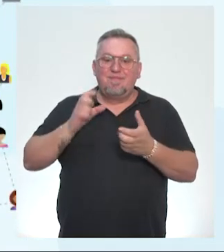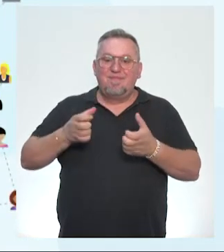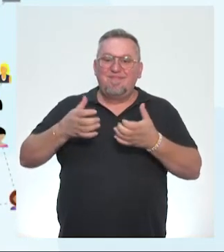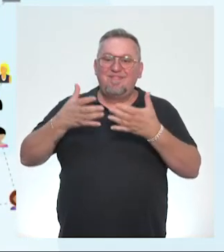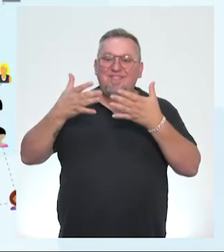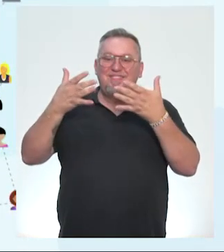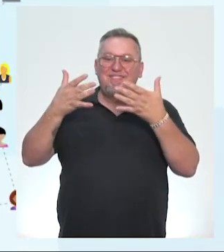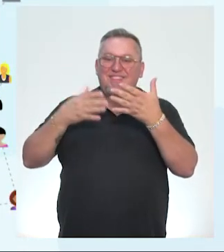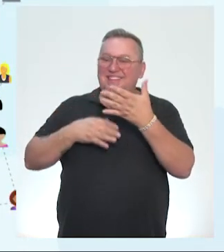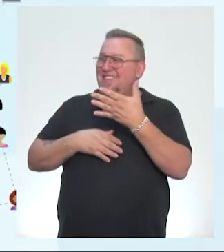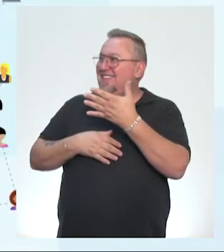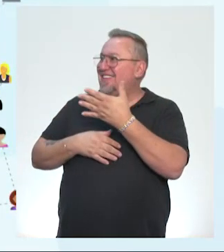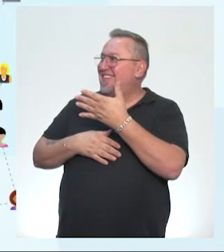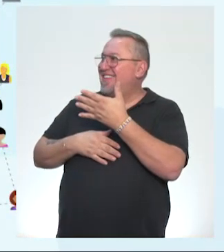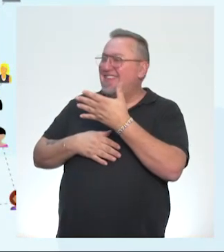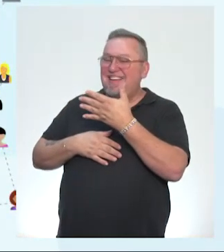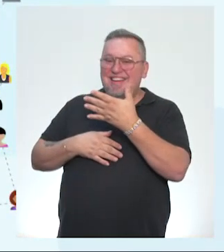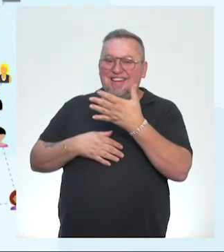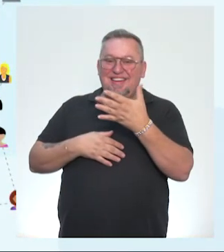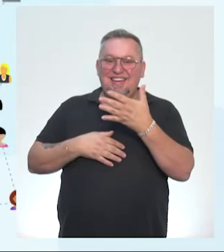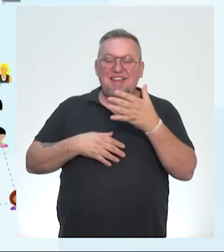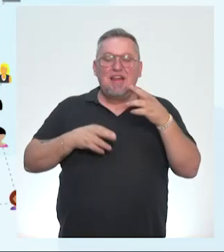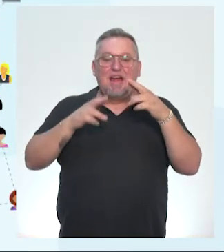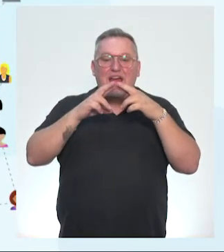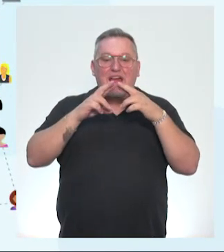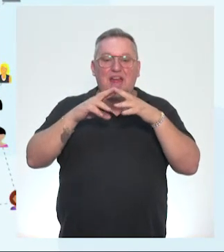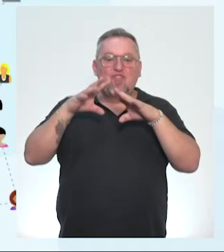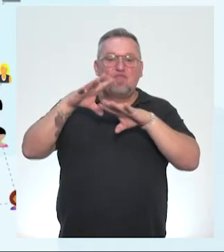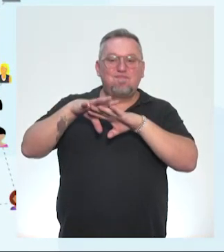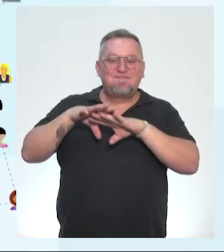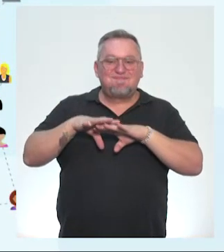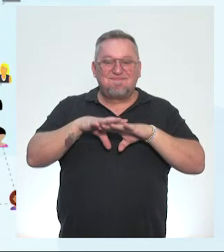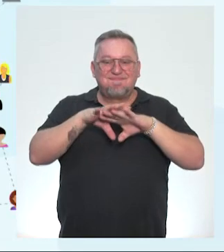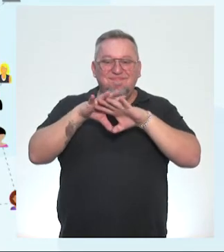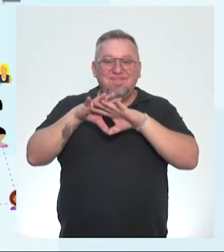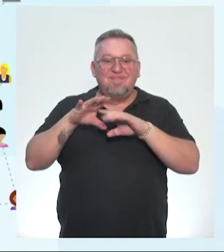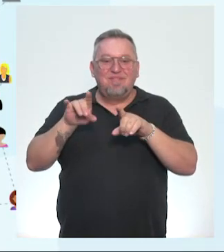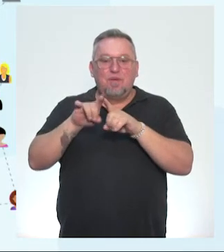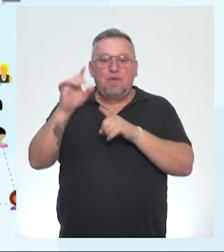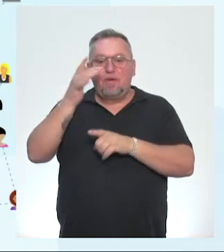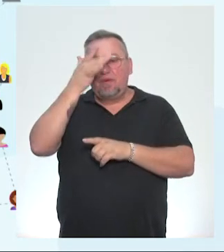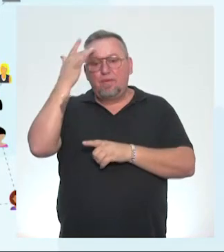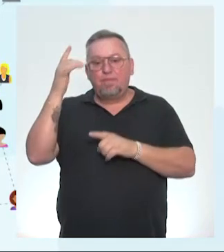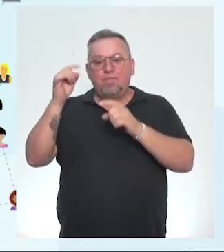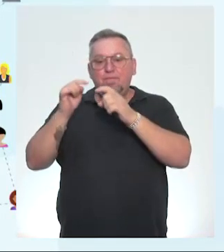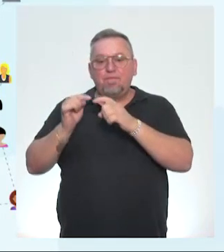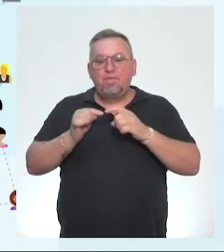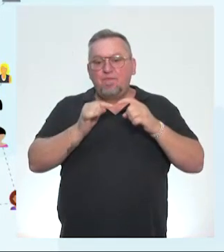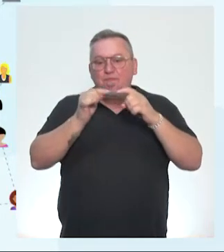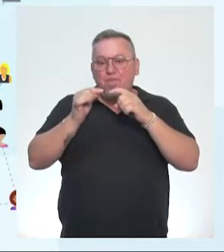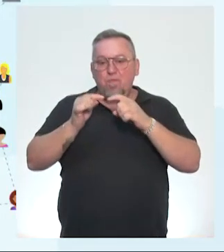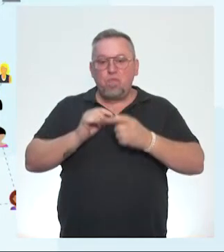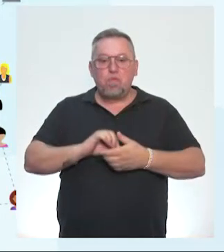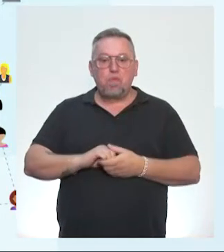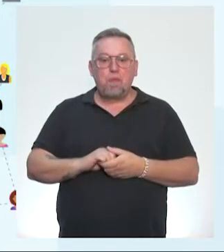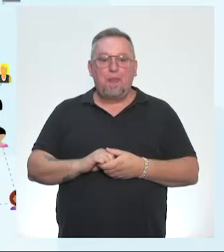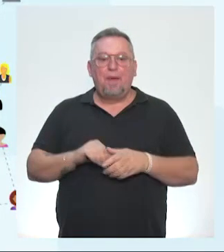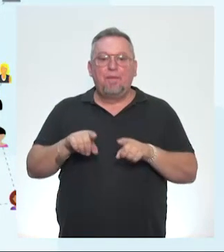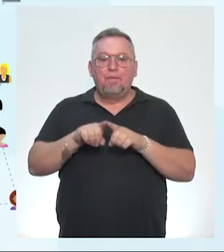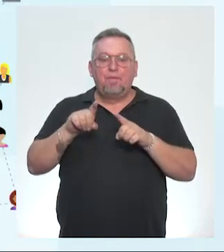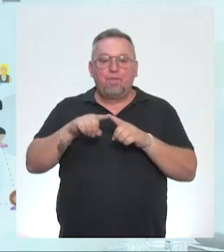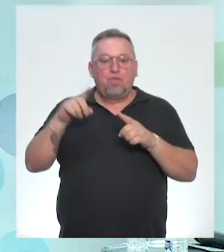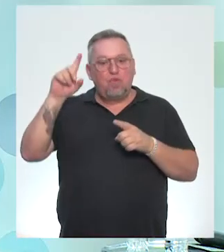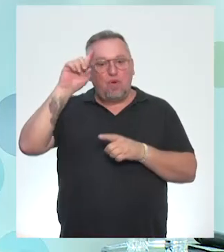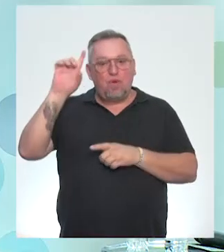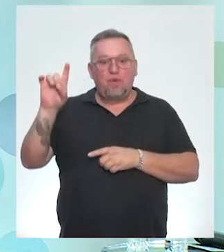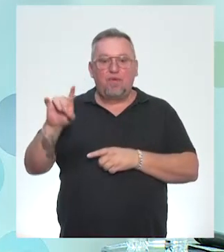aí, veja, né? Uma rede, né? Uma rede aí, tá ok? De pessoas que estão conectadas no mundo cotidiano,